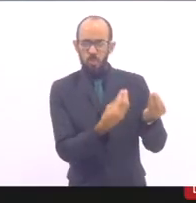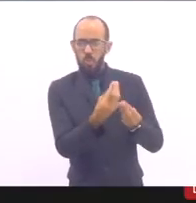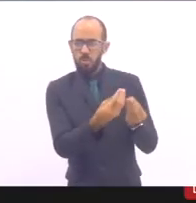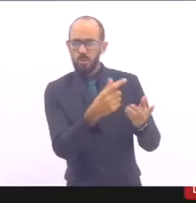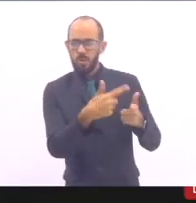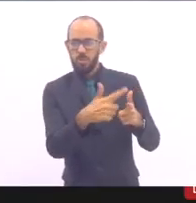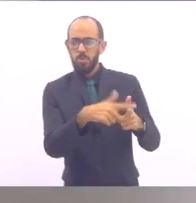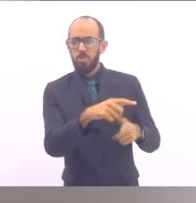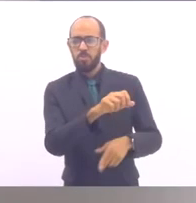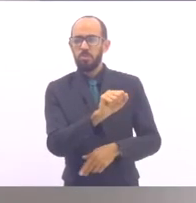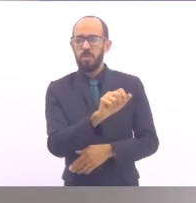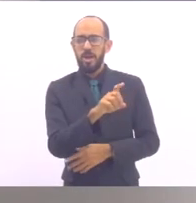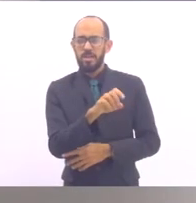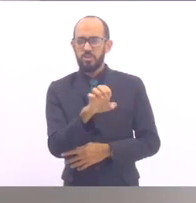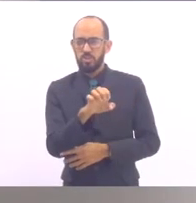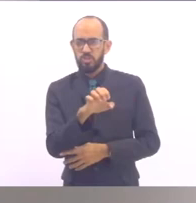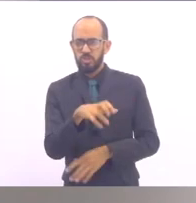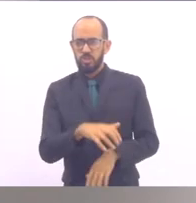Então, Mink,